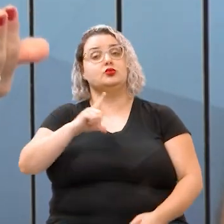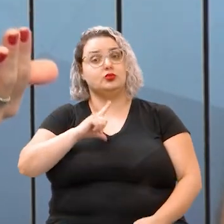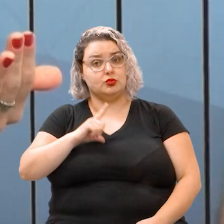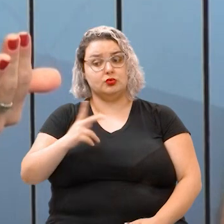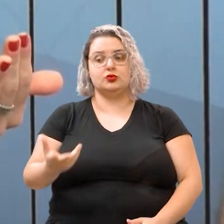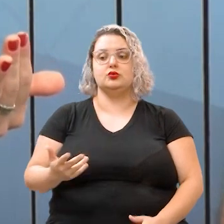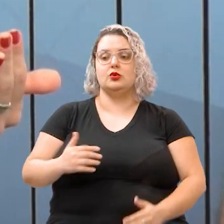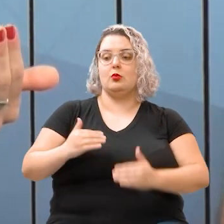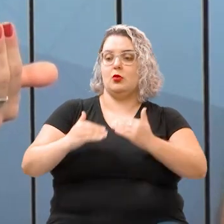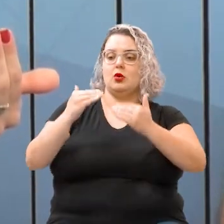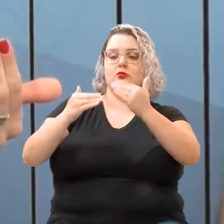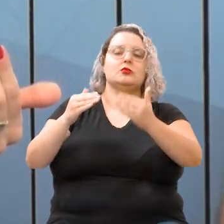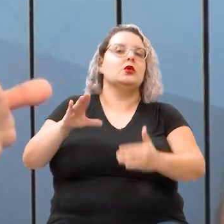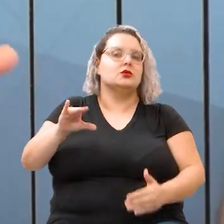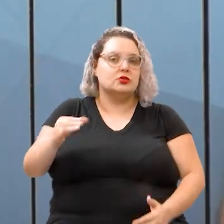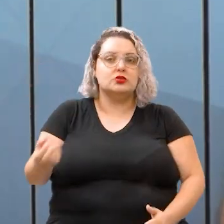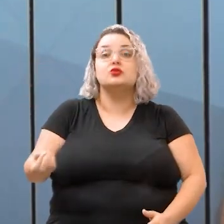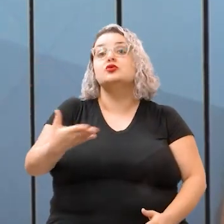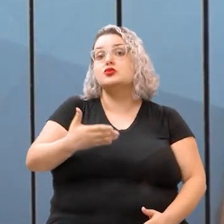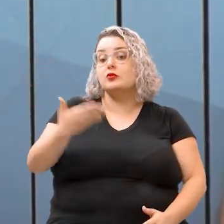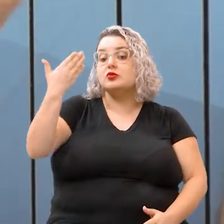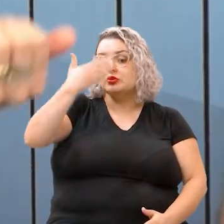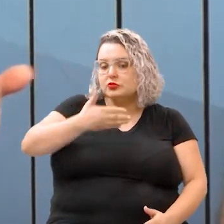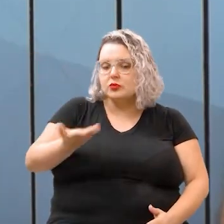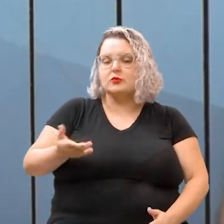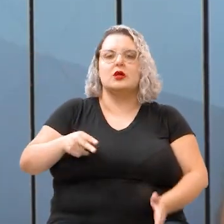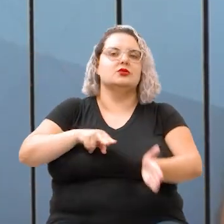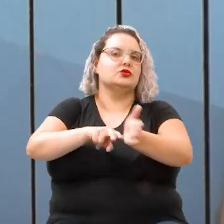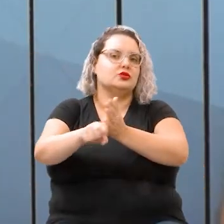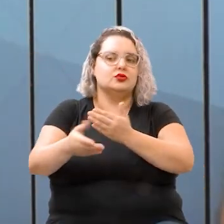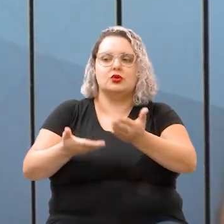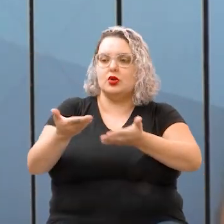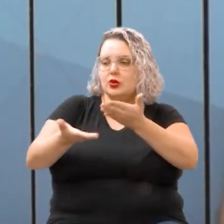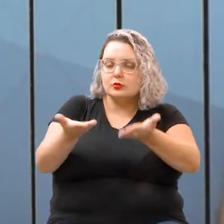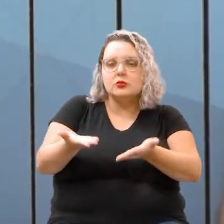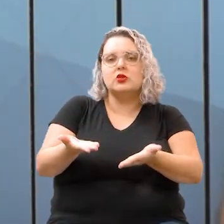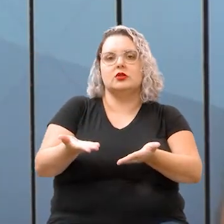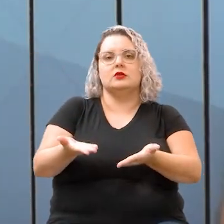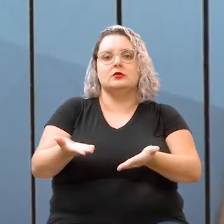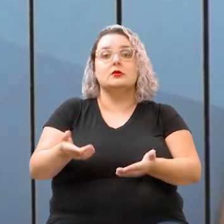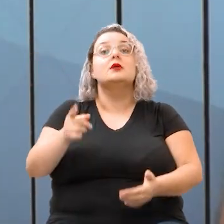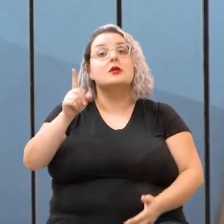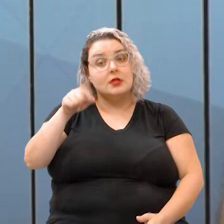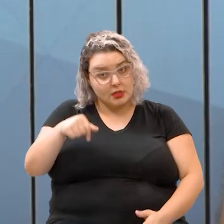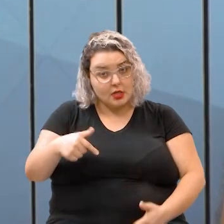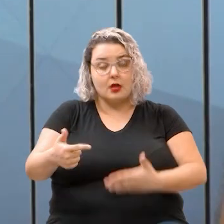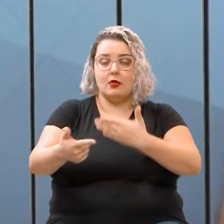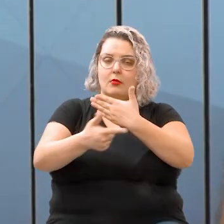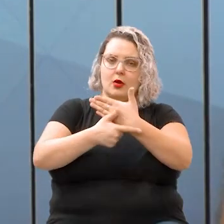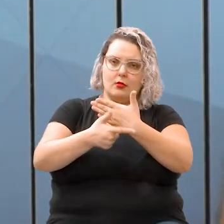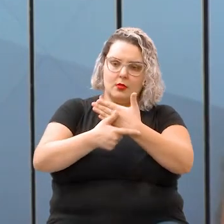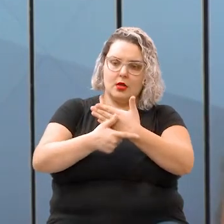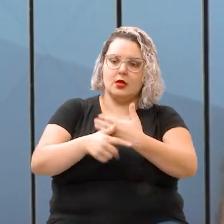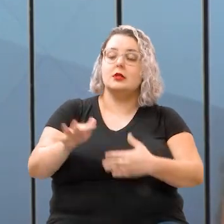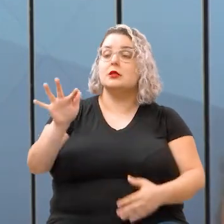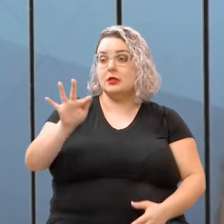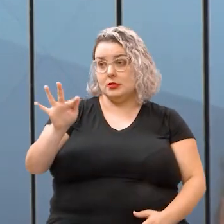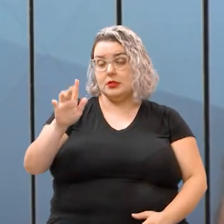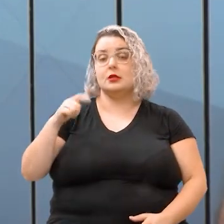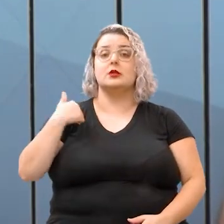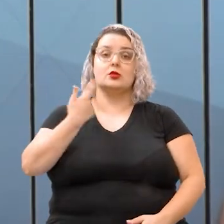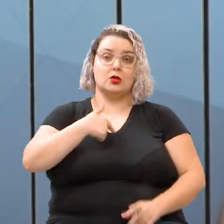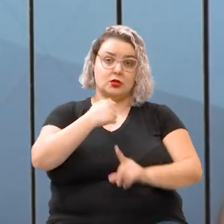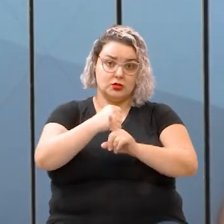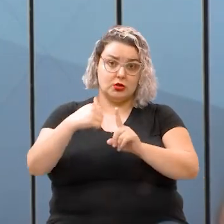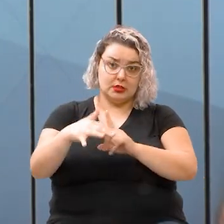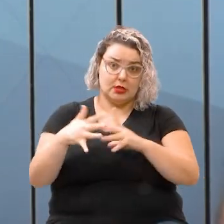de produção científica, de novas evidências para diagnóstico, para cuidado, para tratamento. Isso também é papel das universidades na nossa